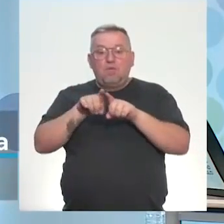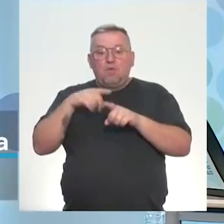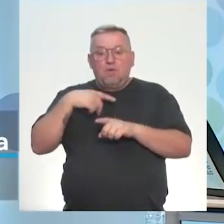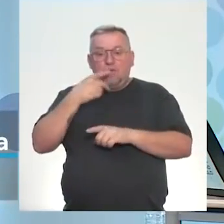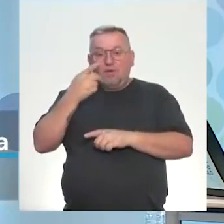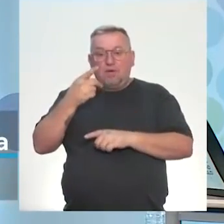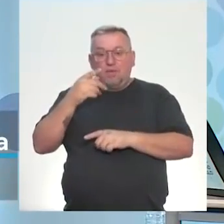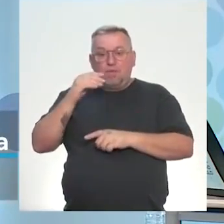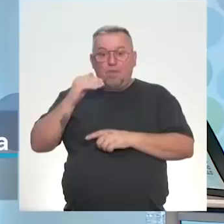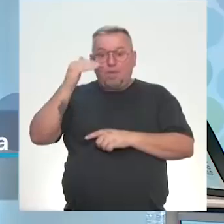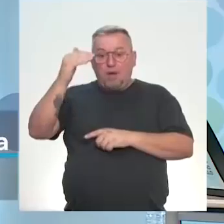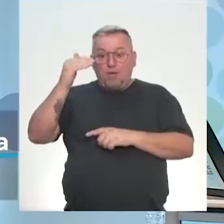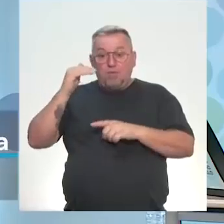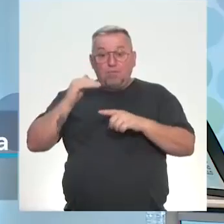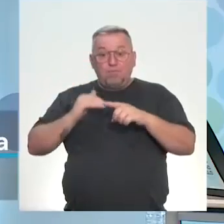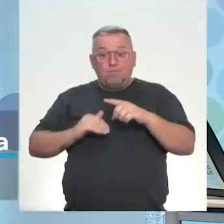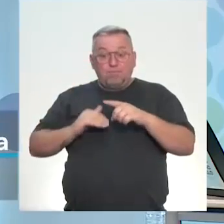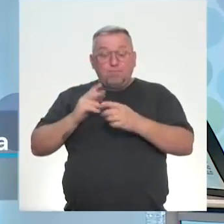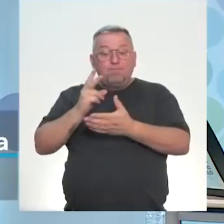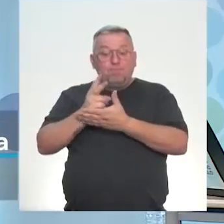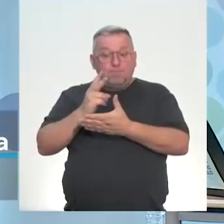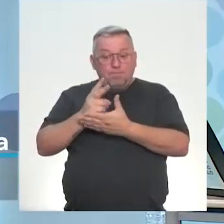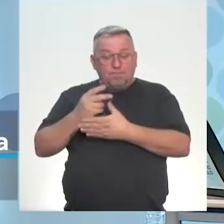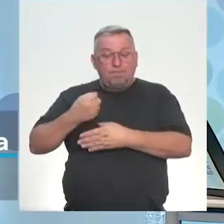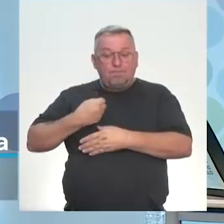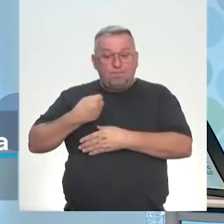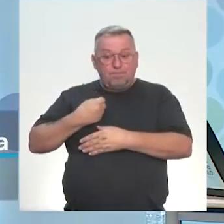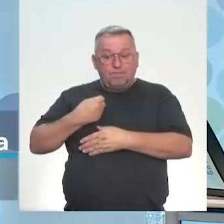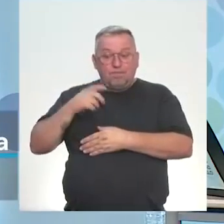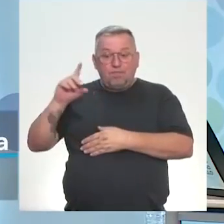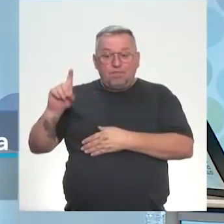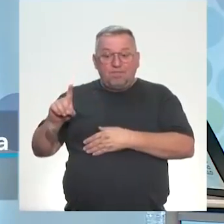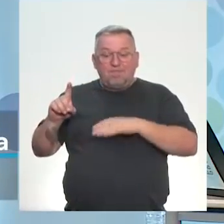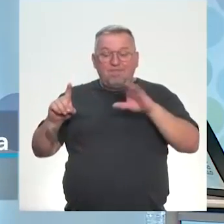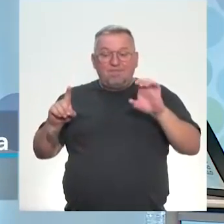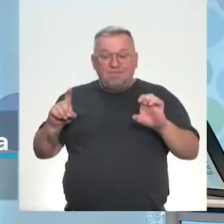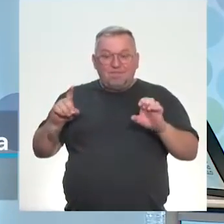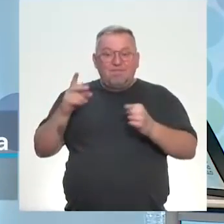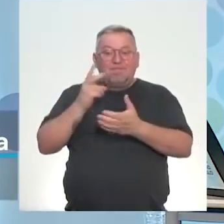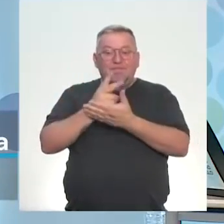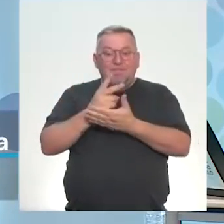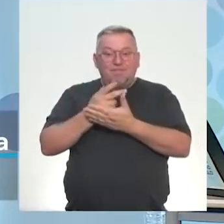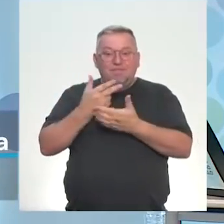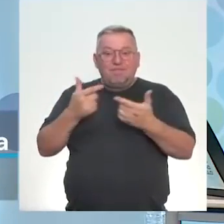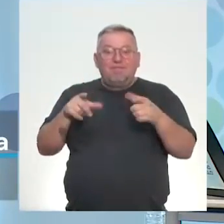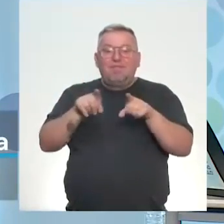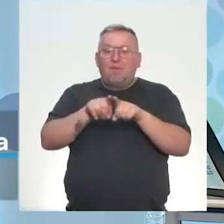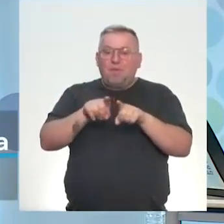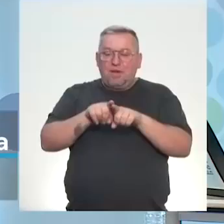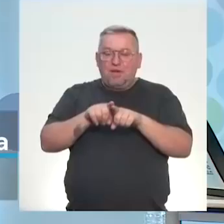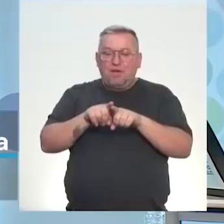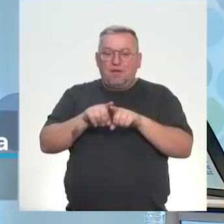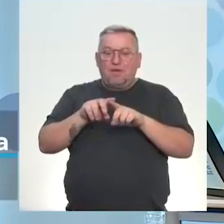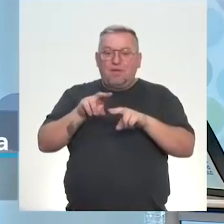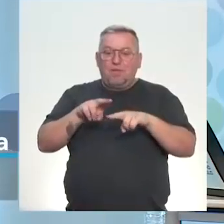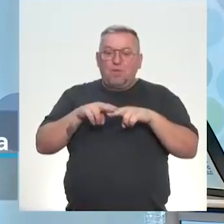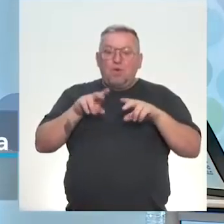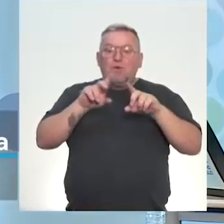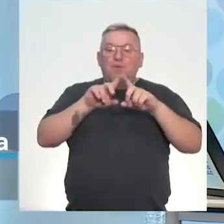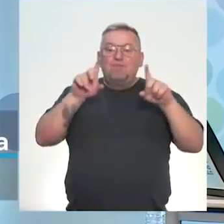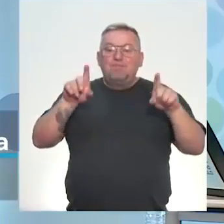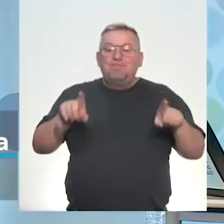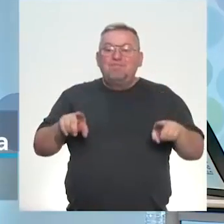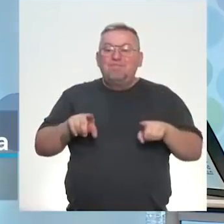falei, para cima e para baixo são os mesmos valores. Para a direita e para a esquerda, aí, como vocês estão vendo, o mesmo valor. Por isso que o